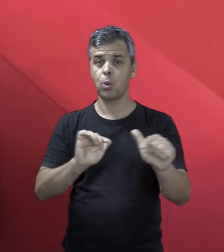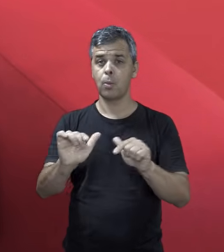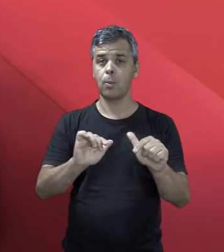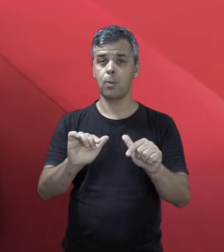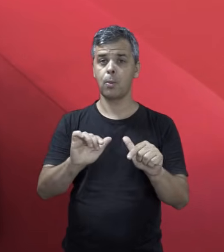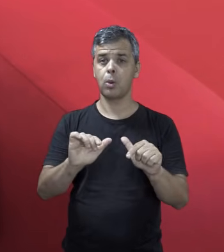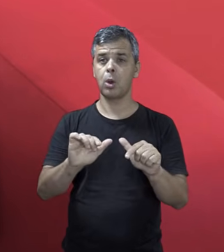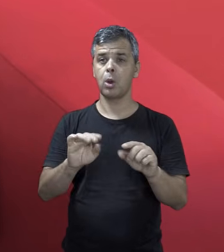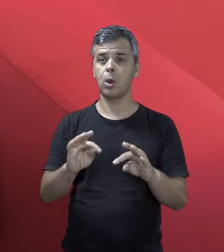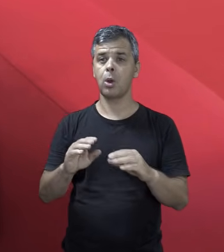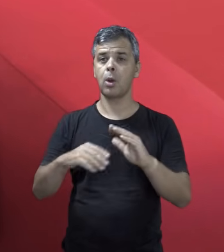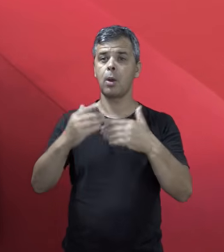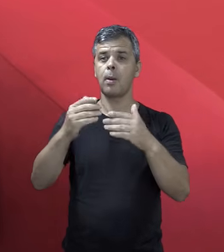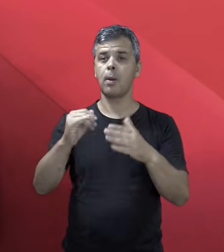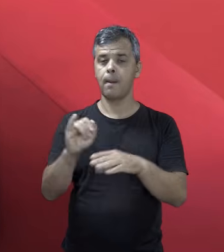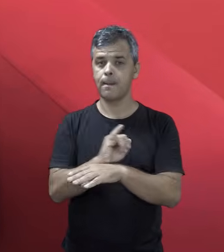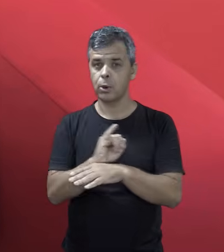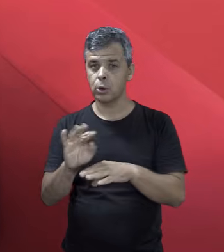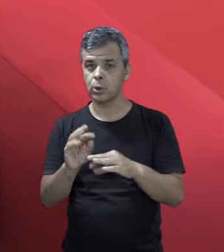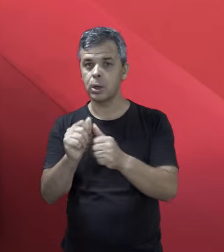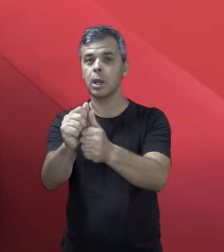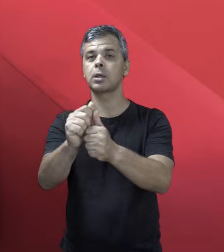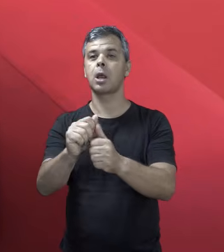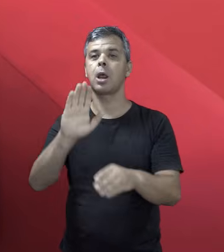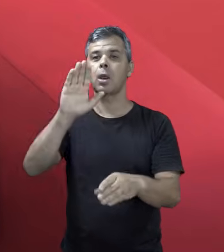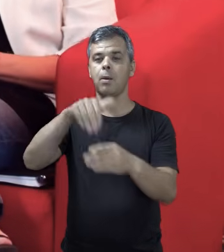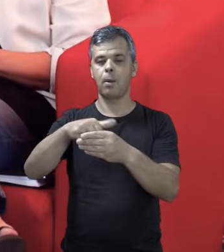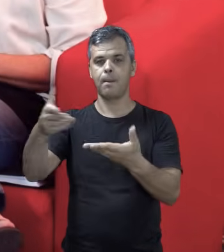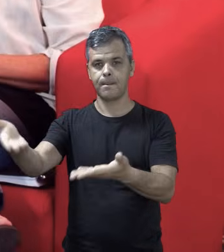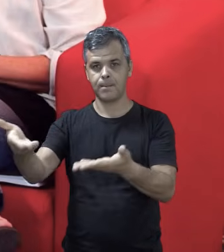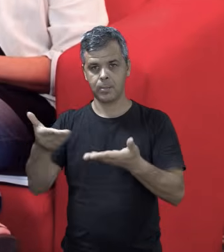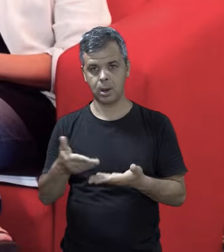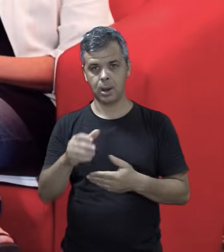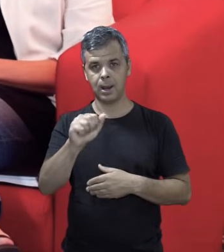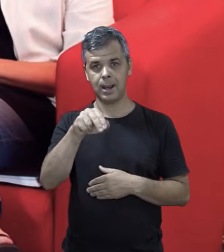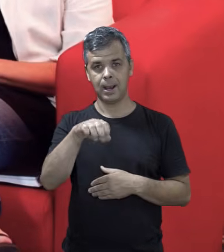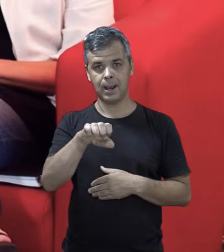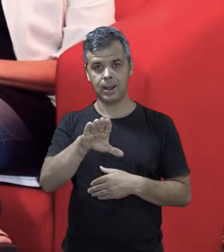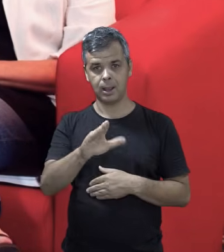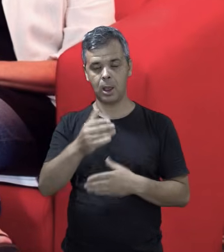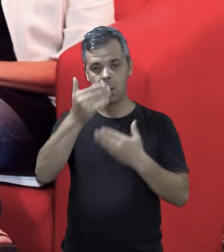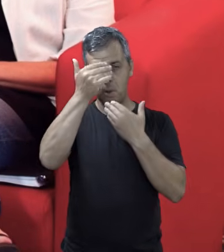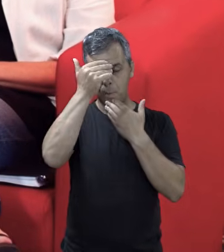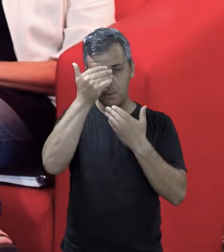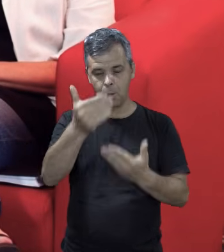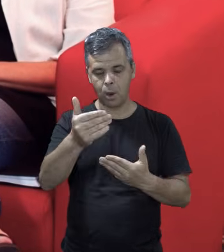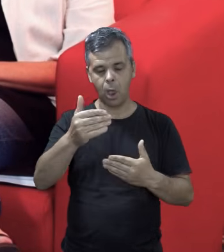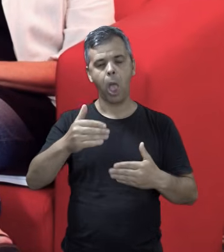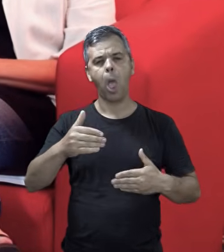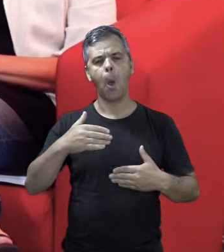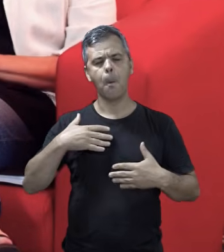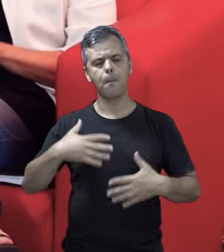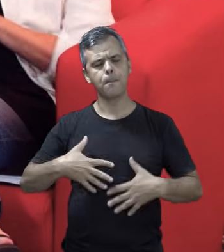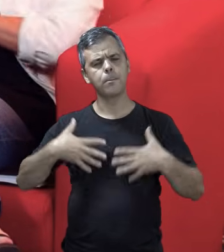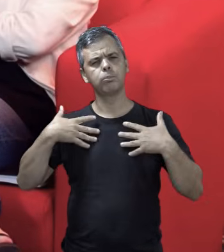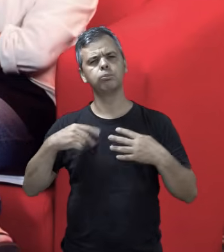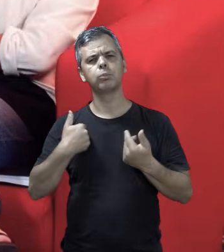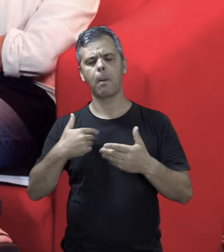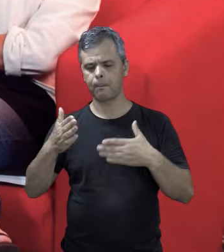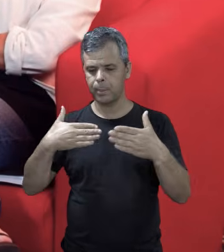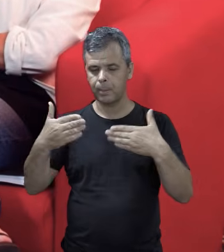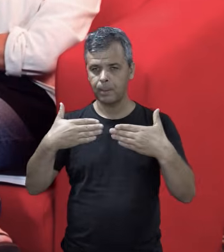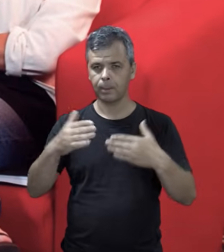sobre Conjuntura e Tática Eleitoral. Seja bem-vinda, Anne. Obrigada, é uma honra estar aqui com vocês de novo